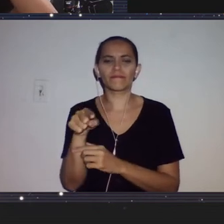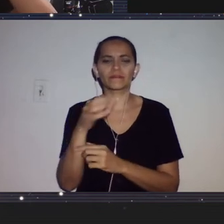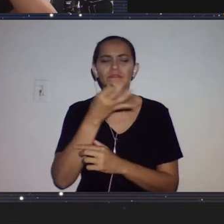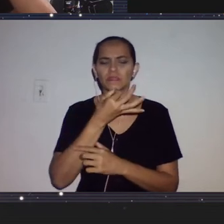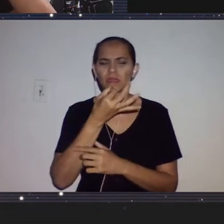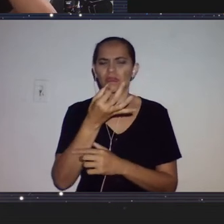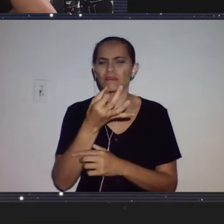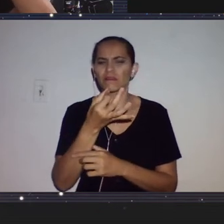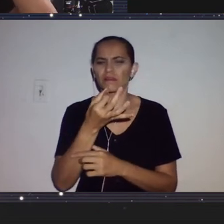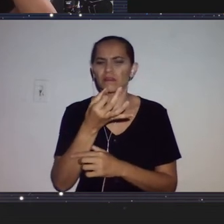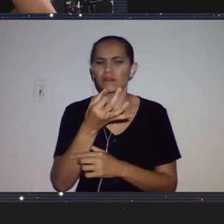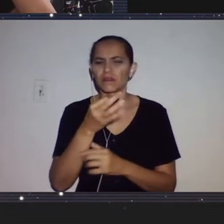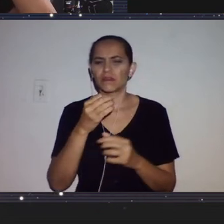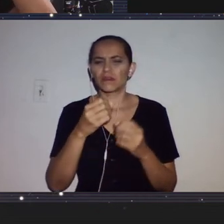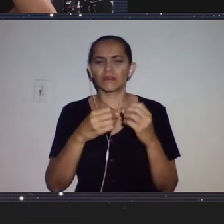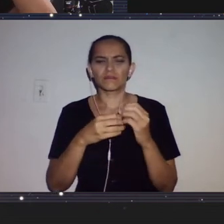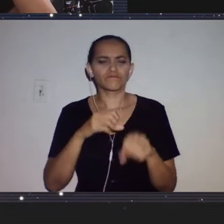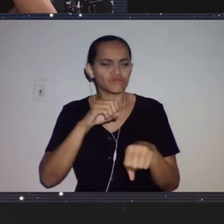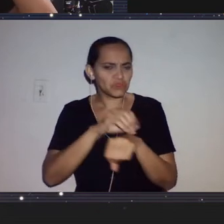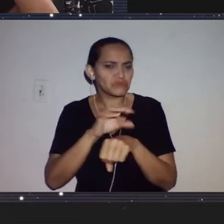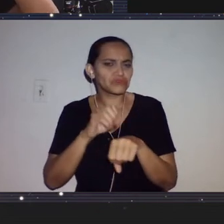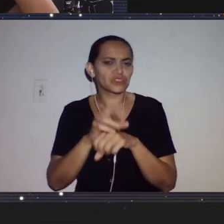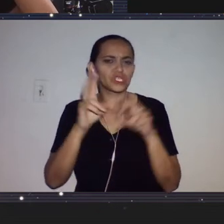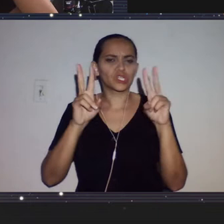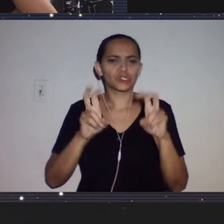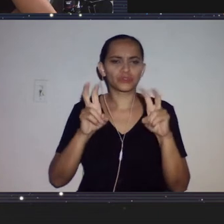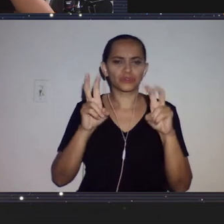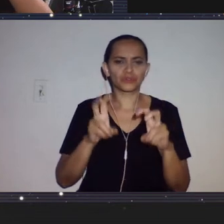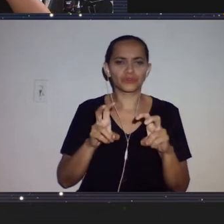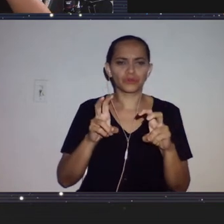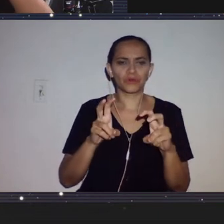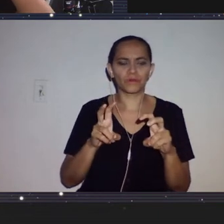manter atualizada? A empresa tem algum programa para auxiliar nisso?